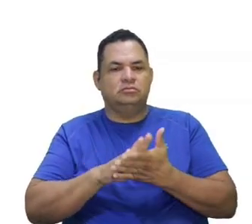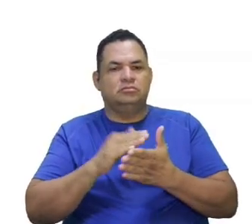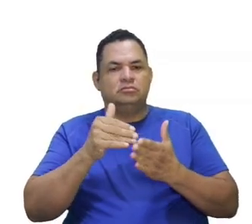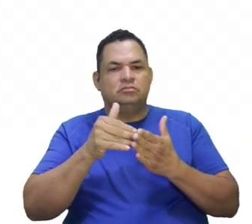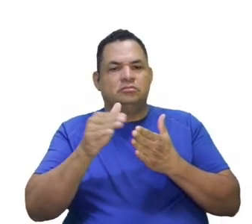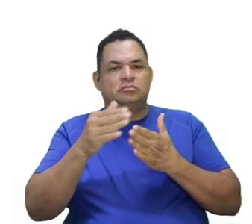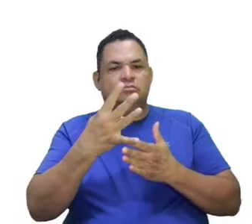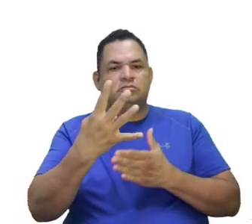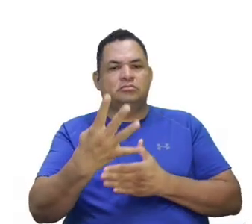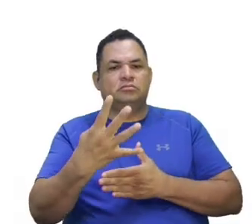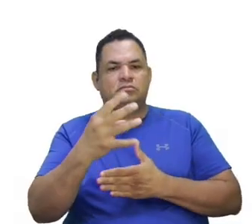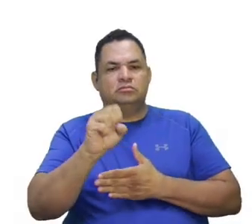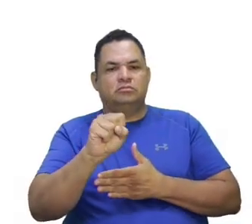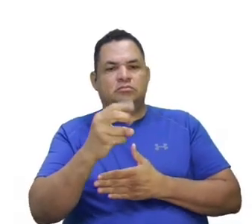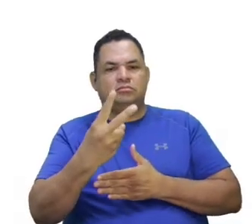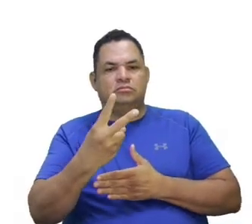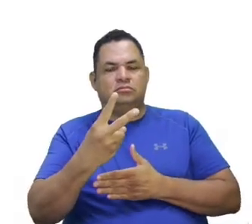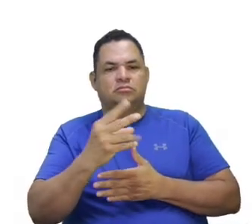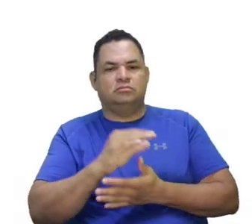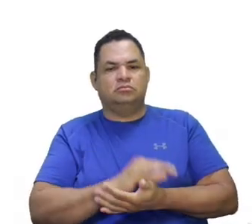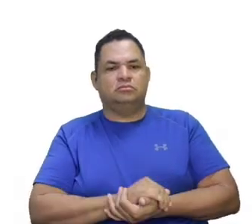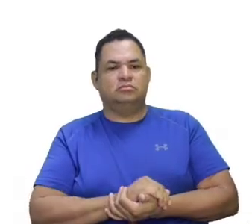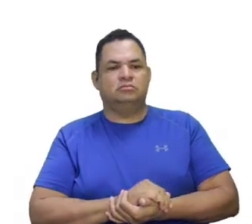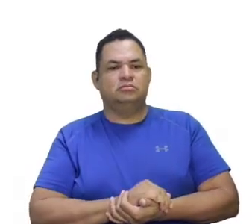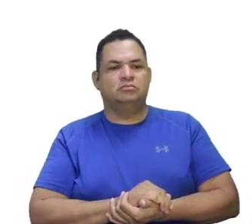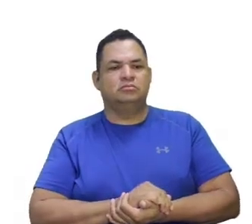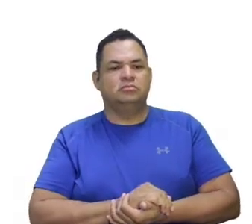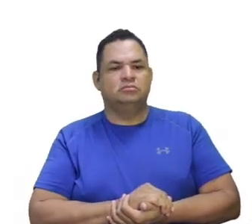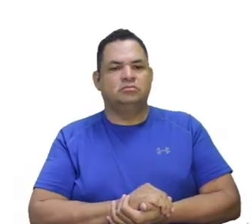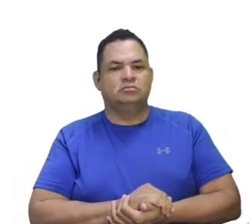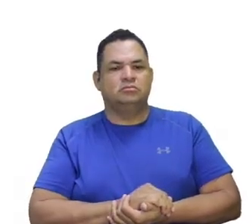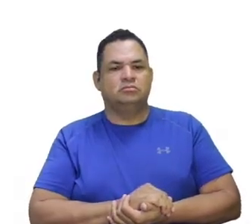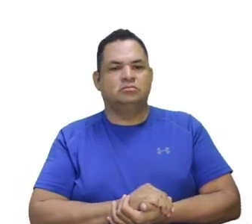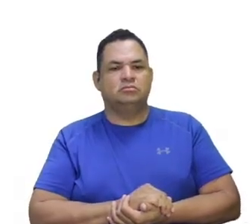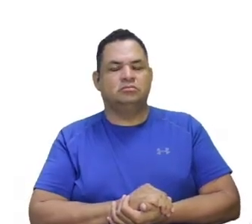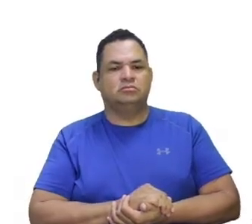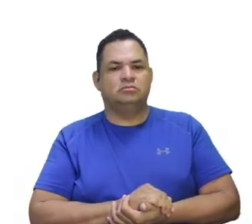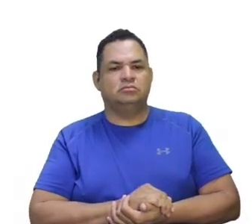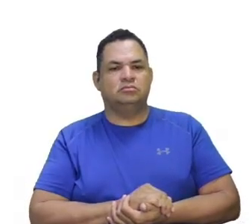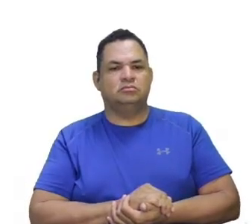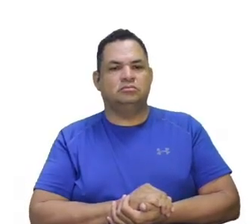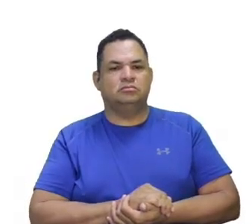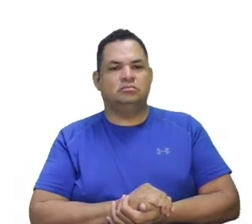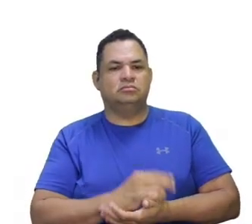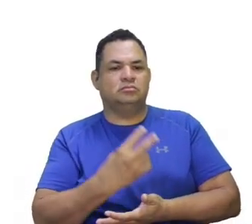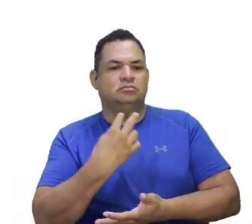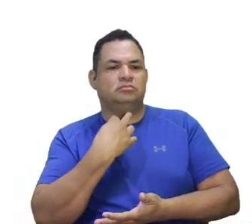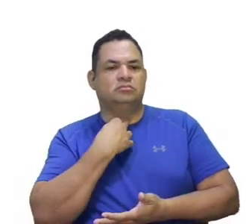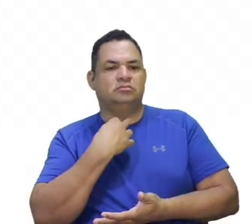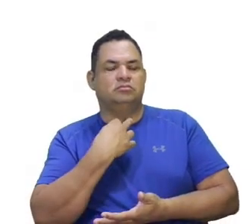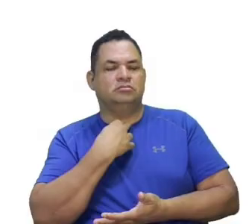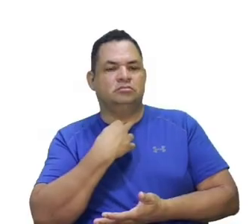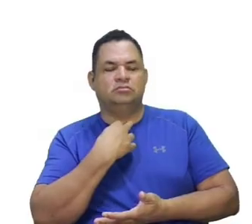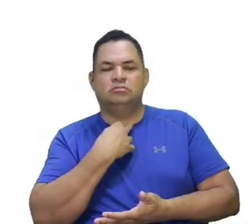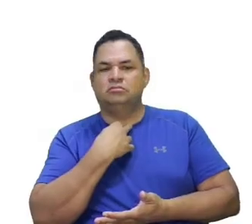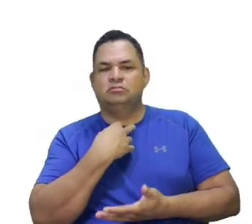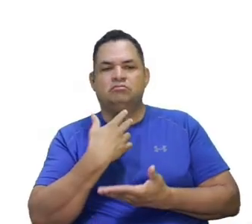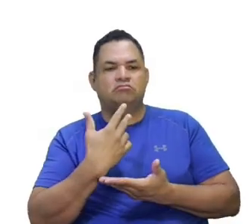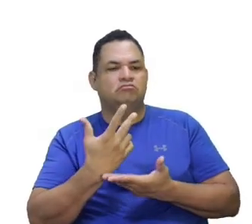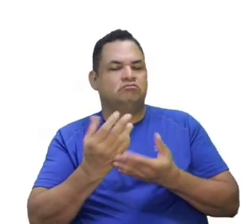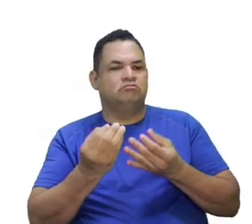eliminar o 4s2 da tua distribuição. Você não pode, em